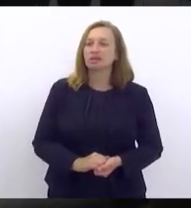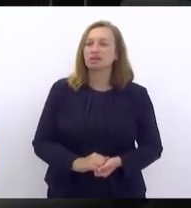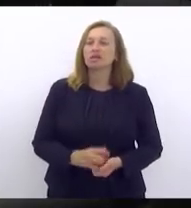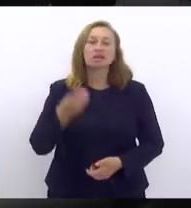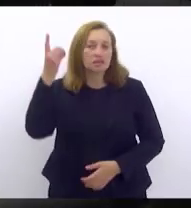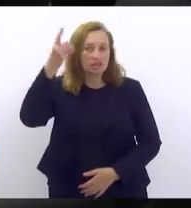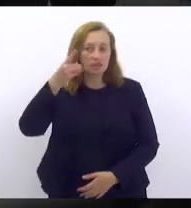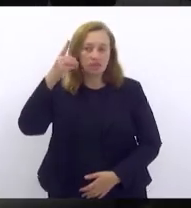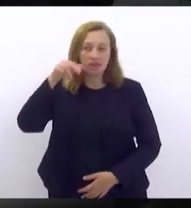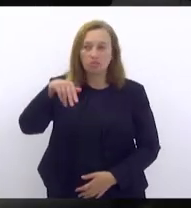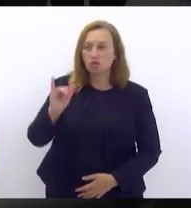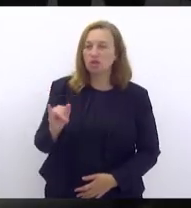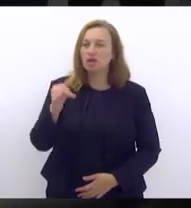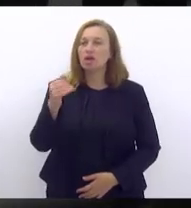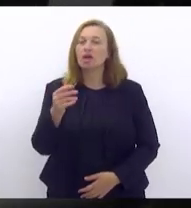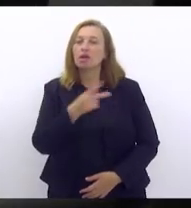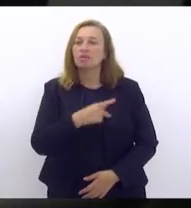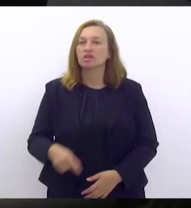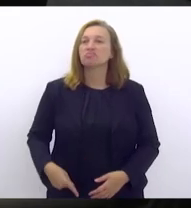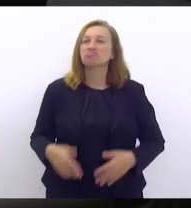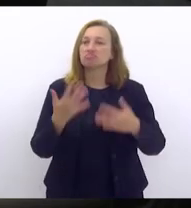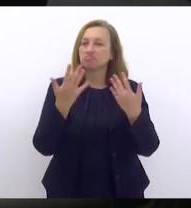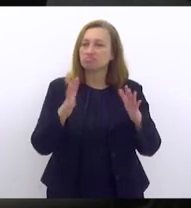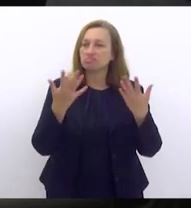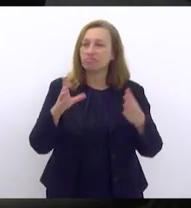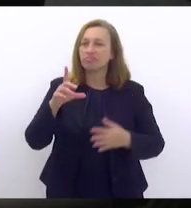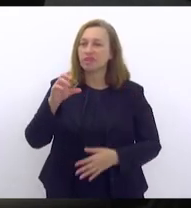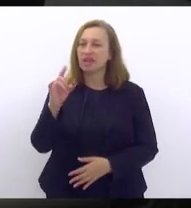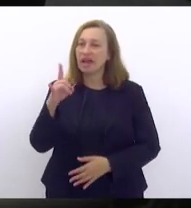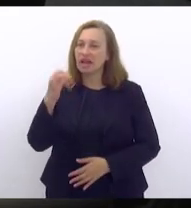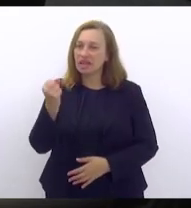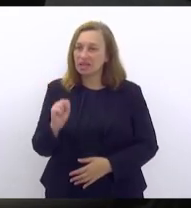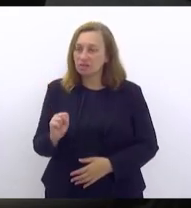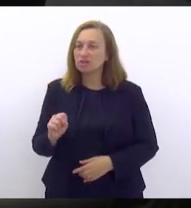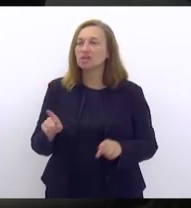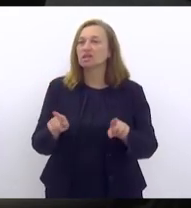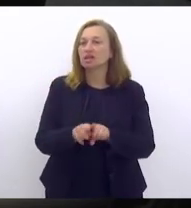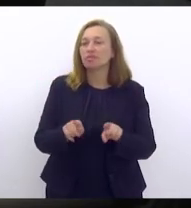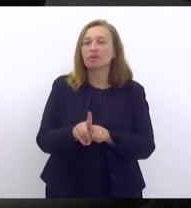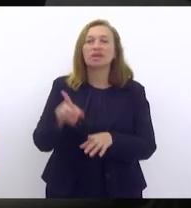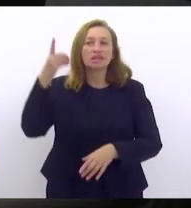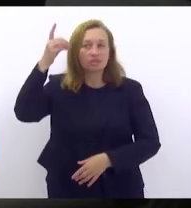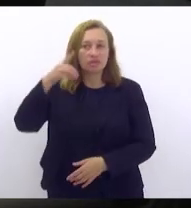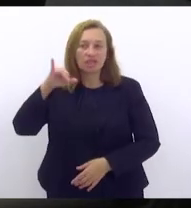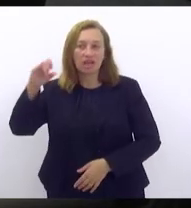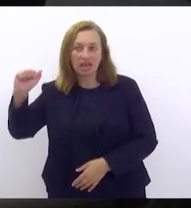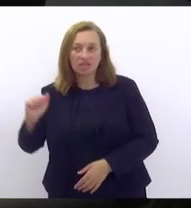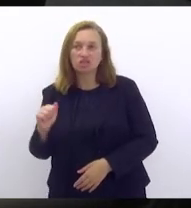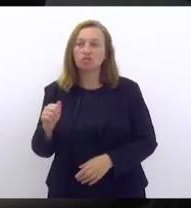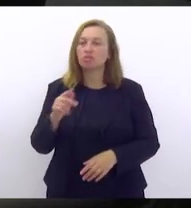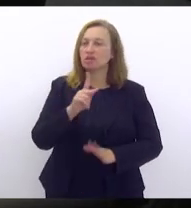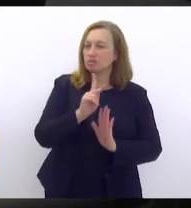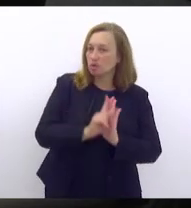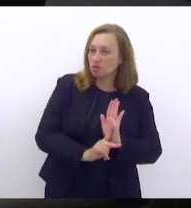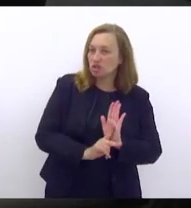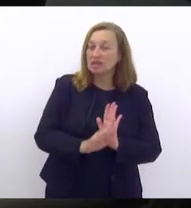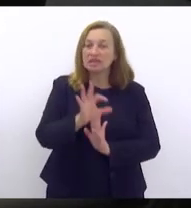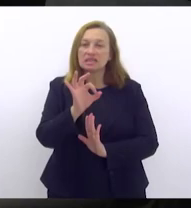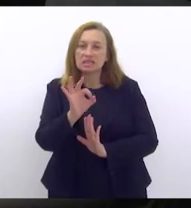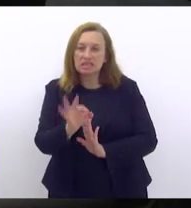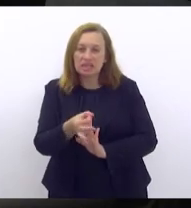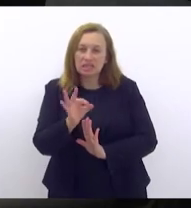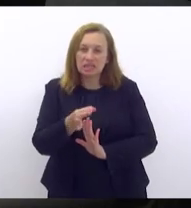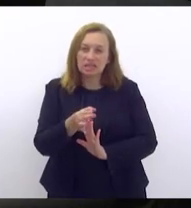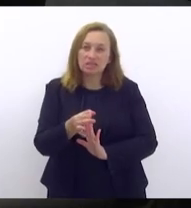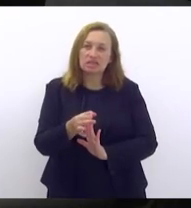Deputado Munir. Presidente, eu queria parabenizar o Carlinhos e também a deputada Índia por esse projeto, que com certeza